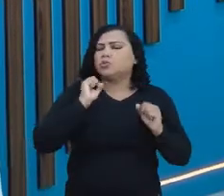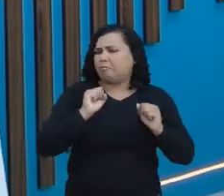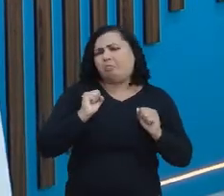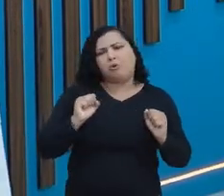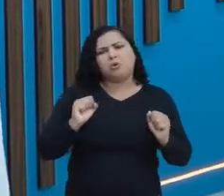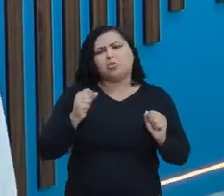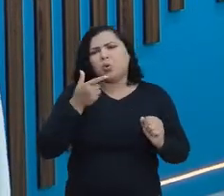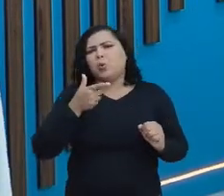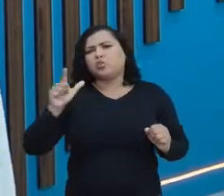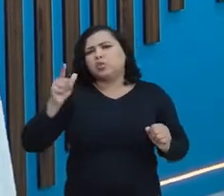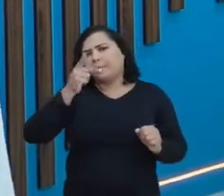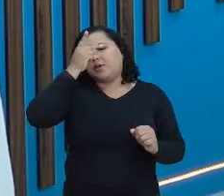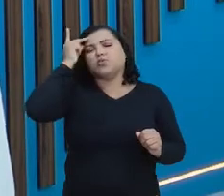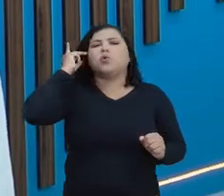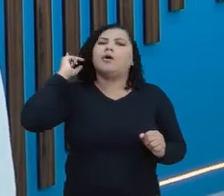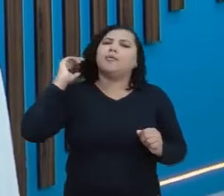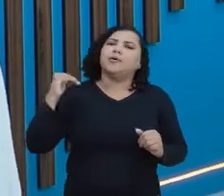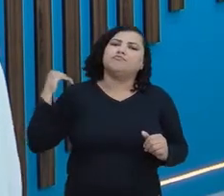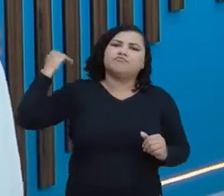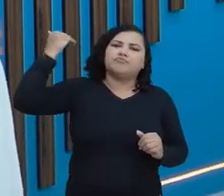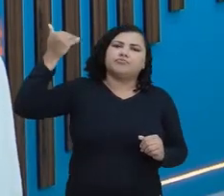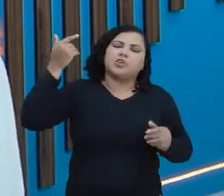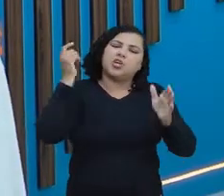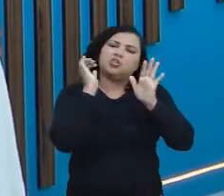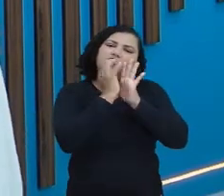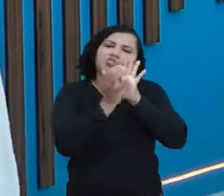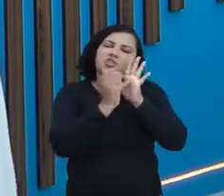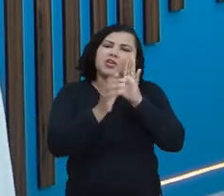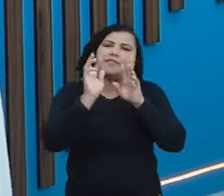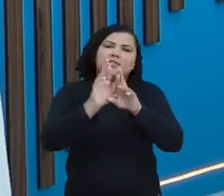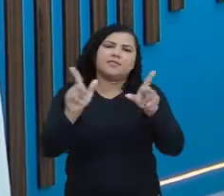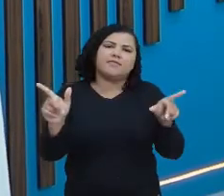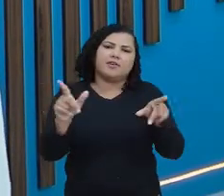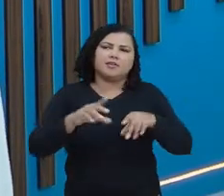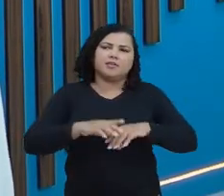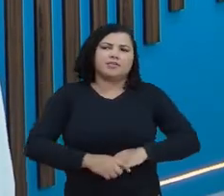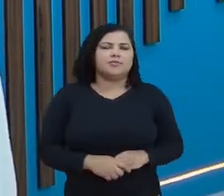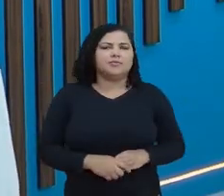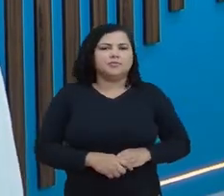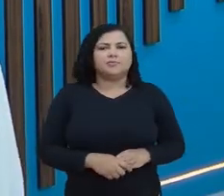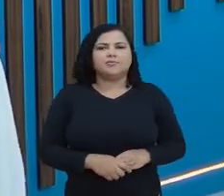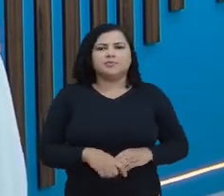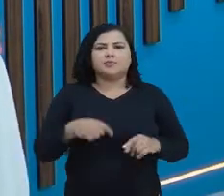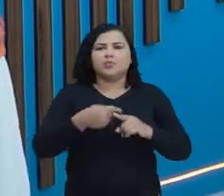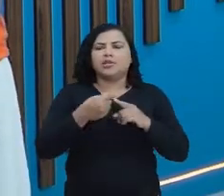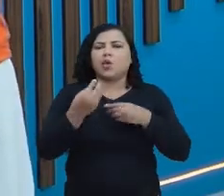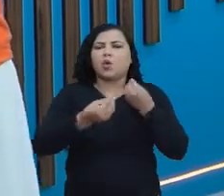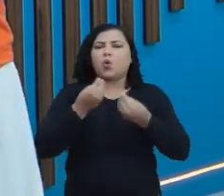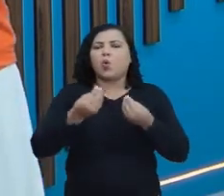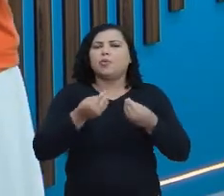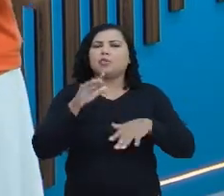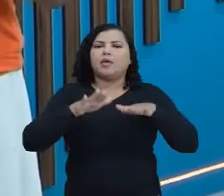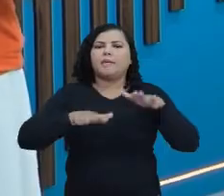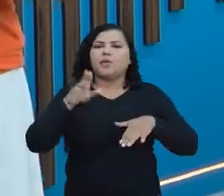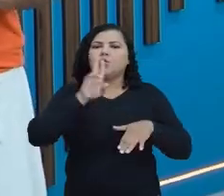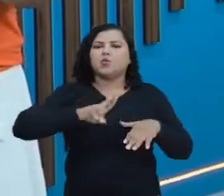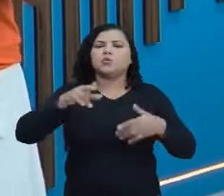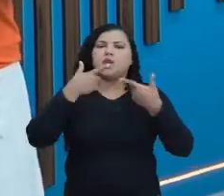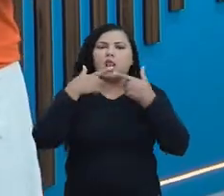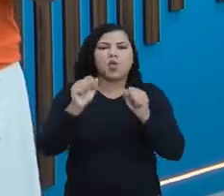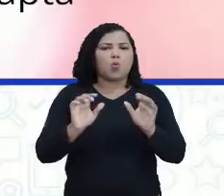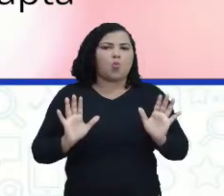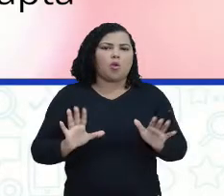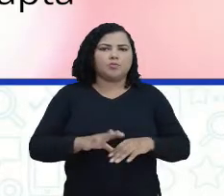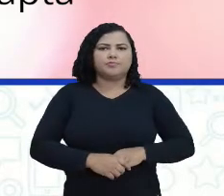talvez pessoas até mais velhas construam as orações completamente perfeitas, porque é como a gente usa a língua, né? Mas,